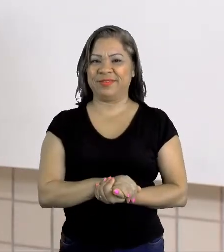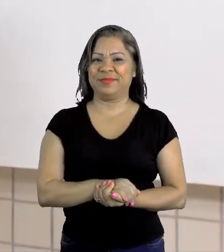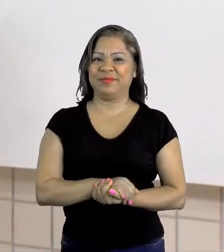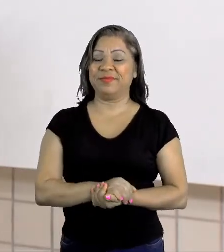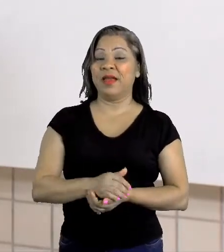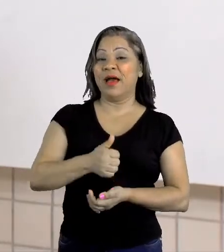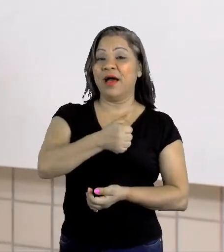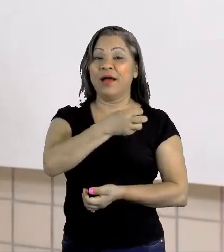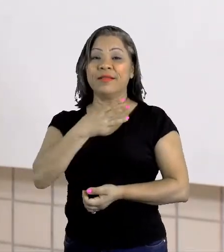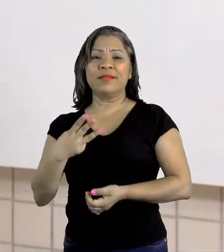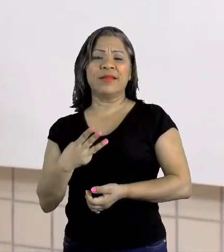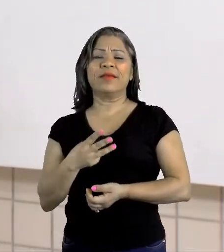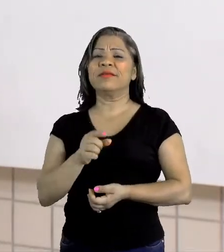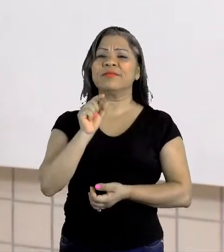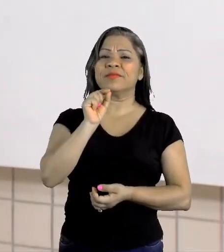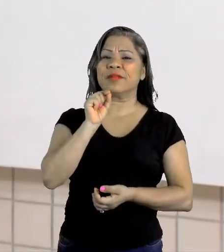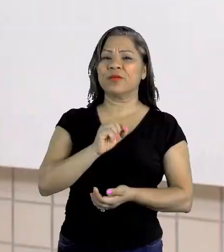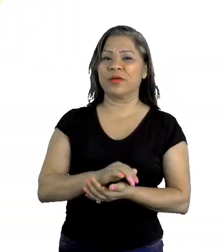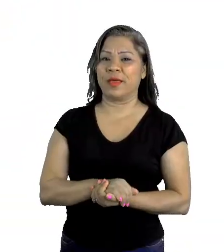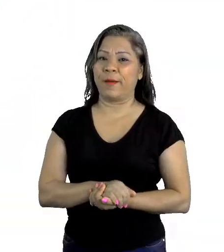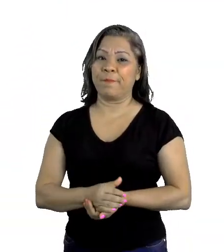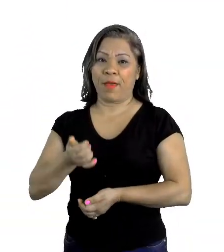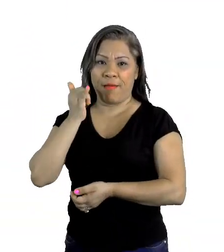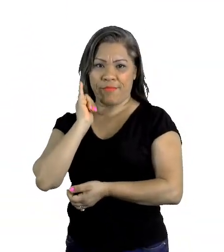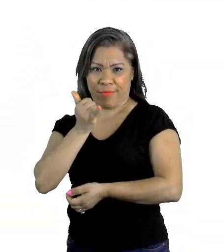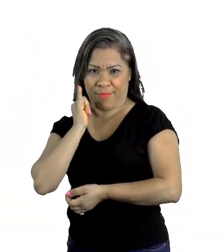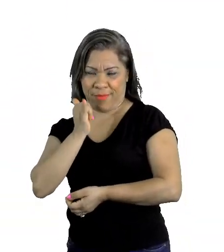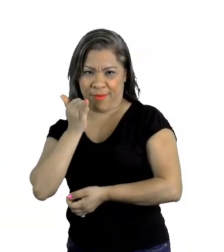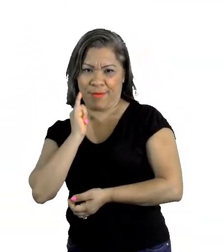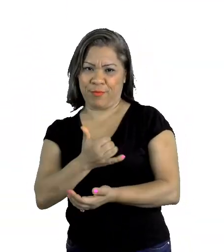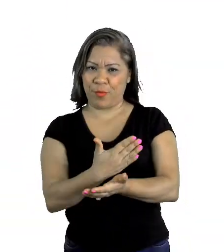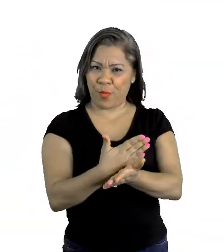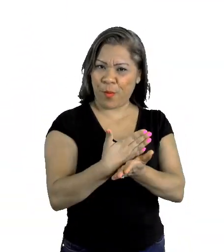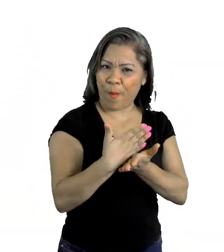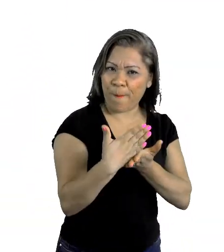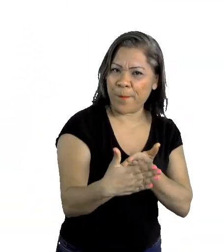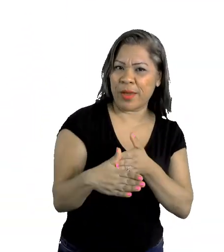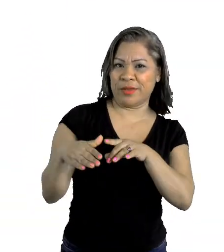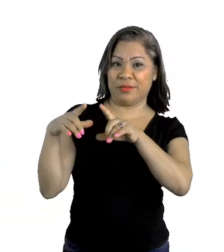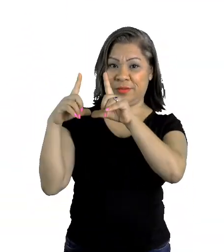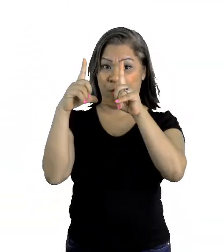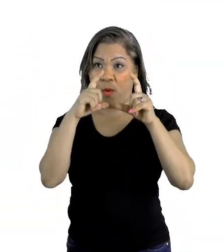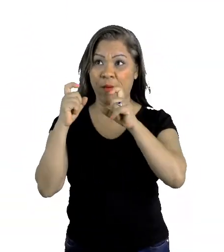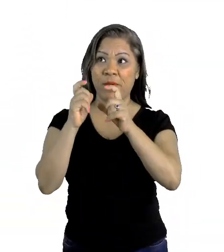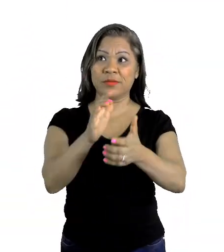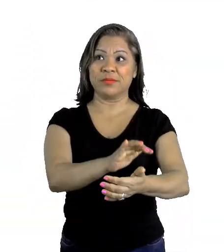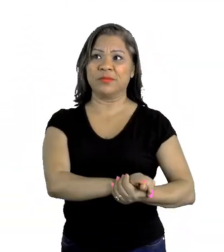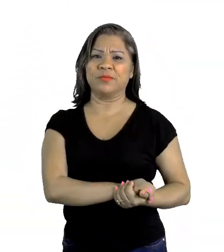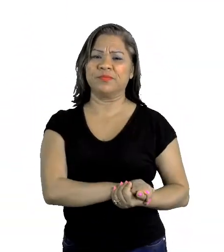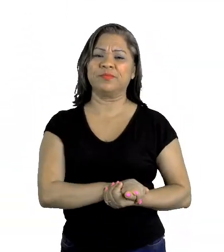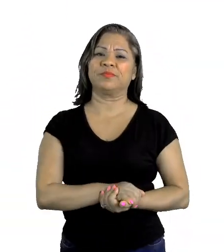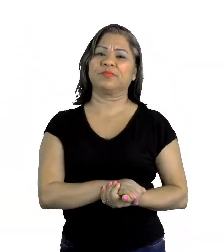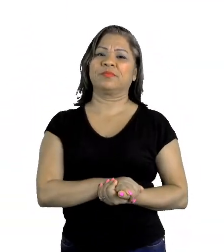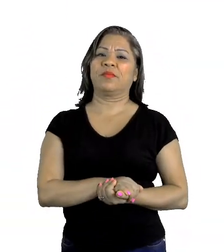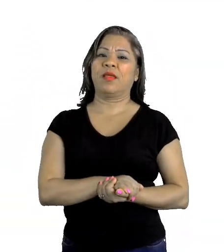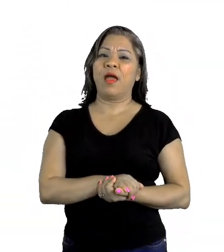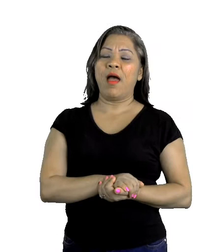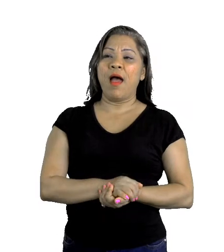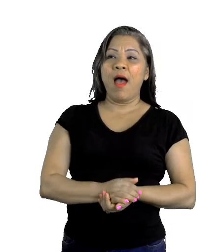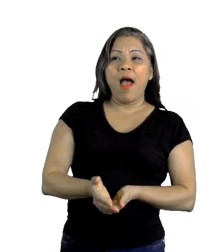13 fala o seguinte: a narrativa se inicia com a expressão "era uma